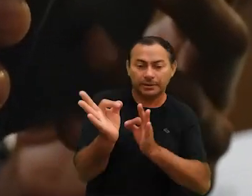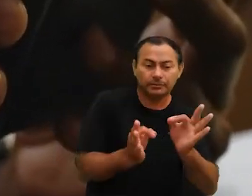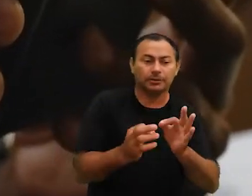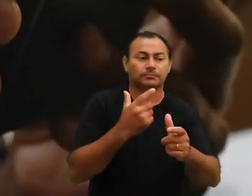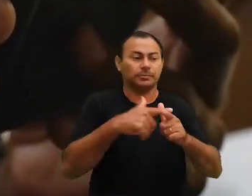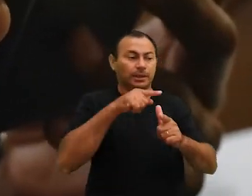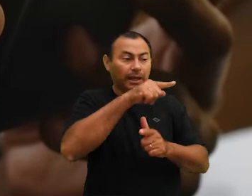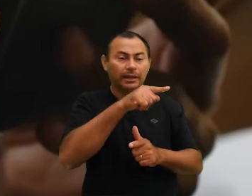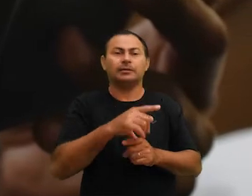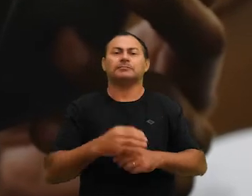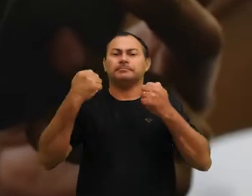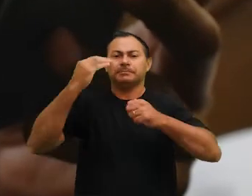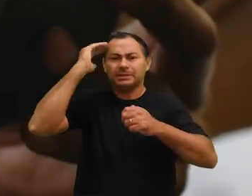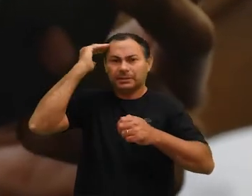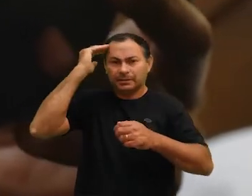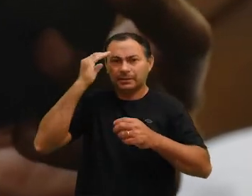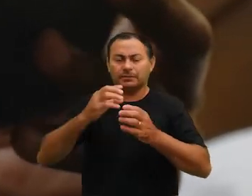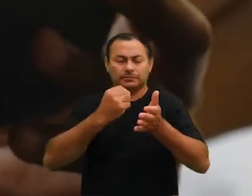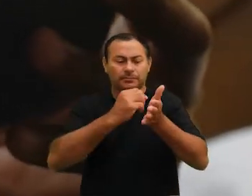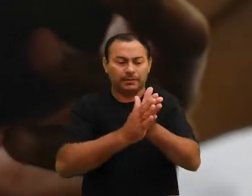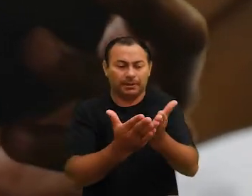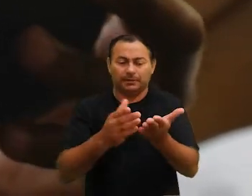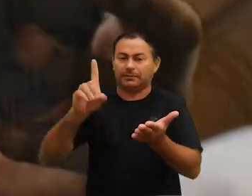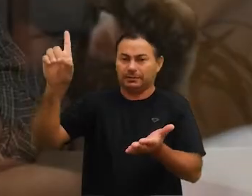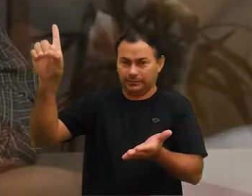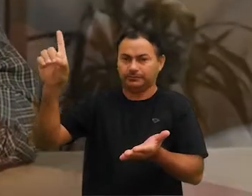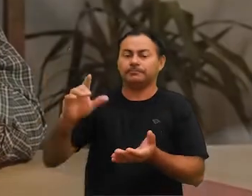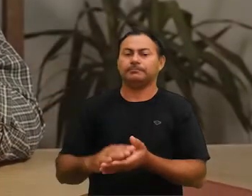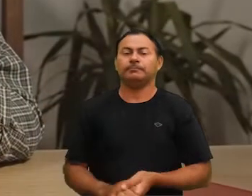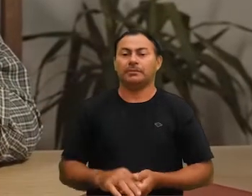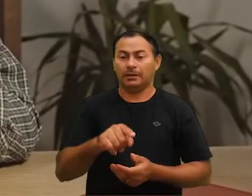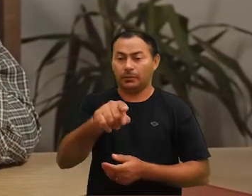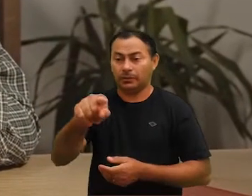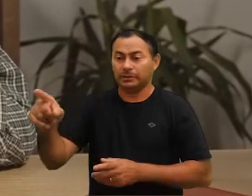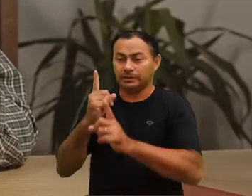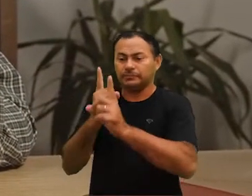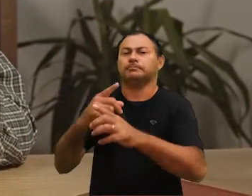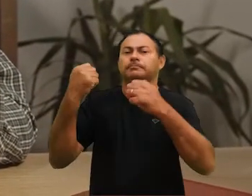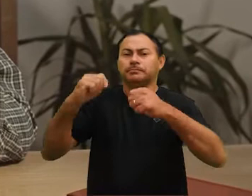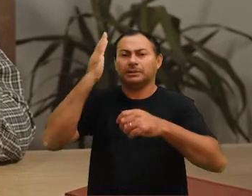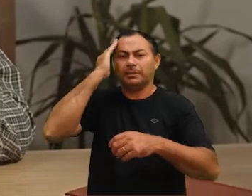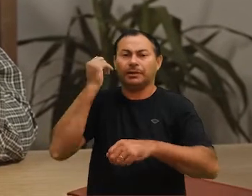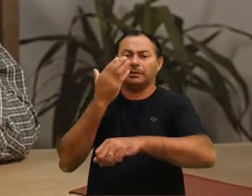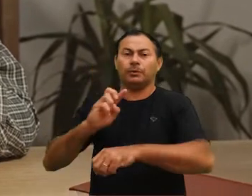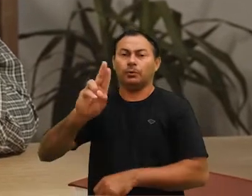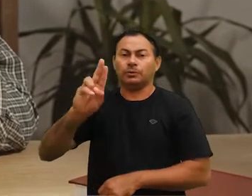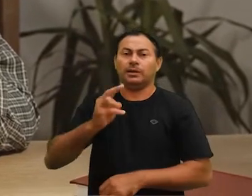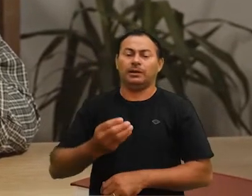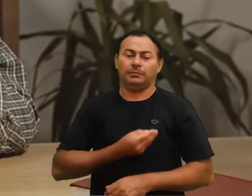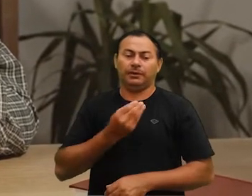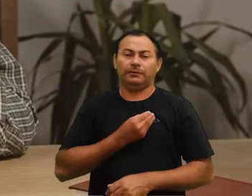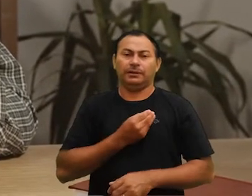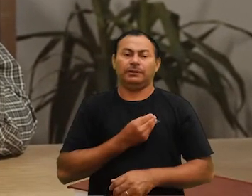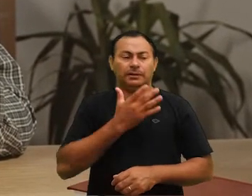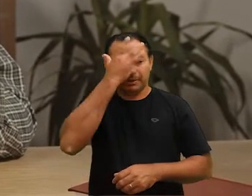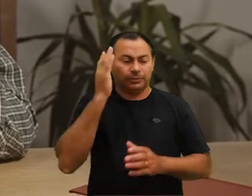para eles, precisam entender algo sobre as Escrituras. Vocês precisam saber aplicar as Escrituras nas